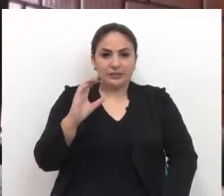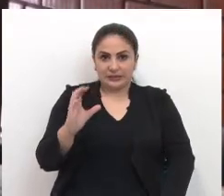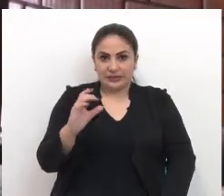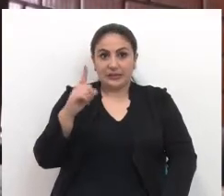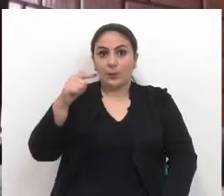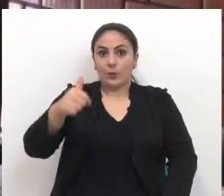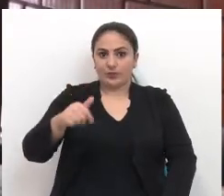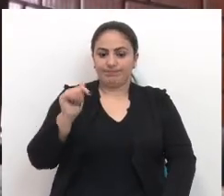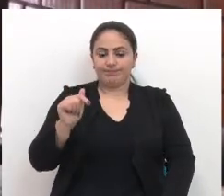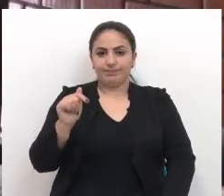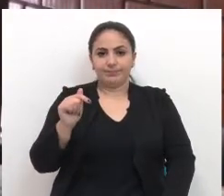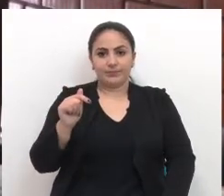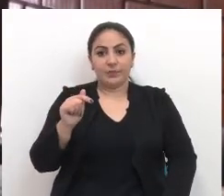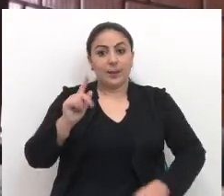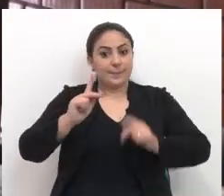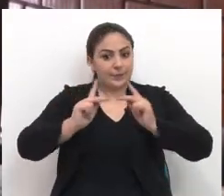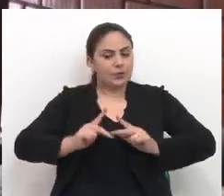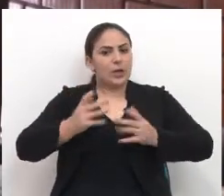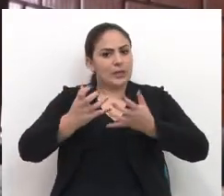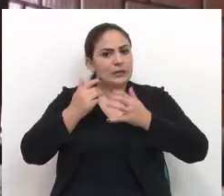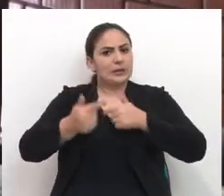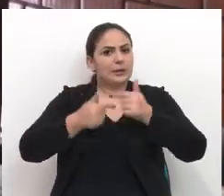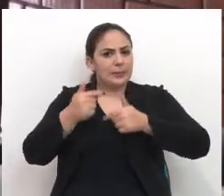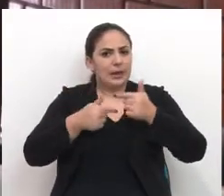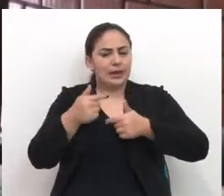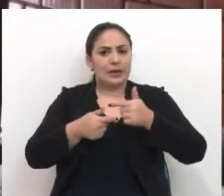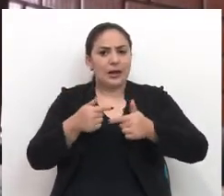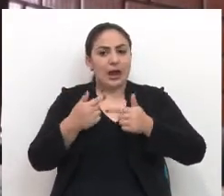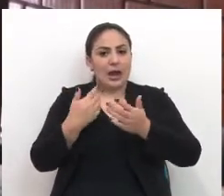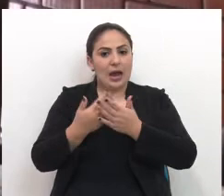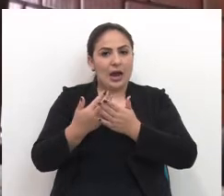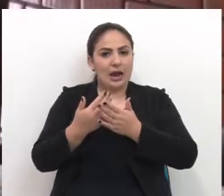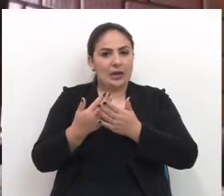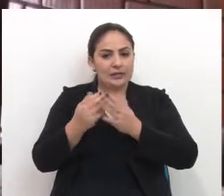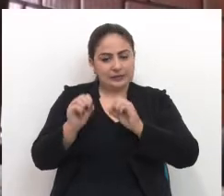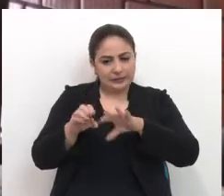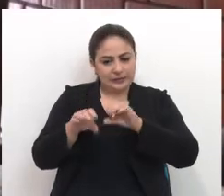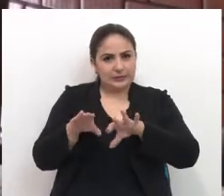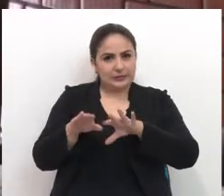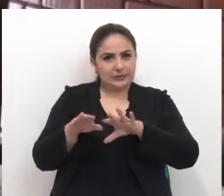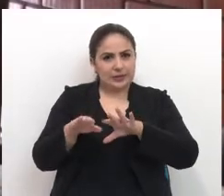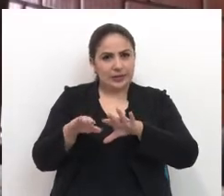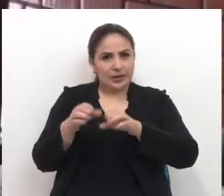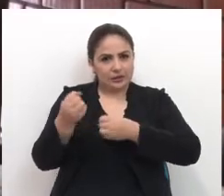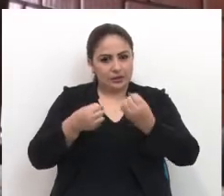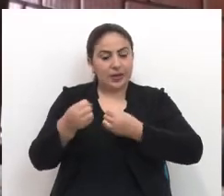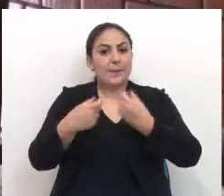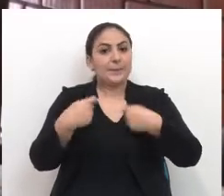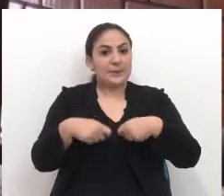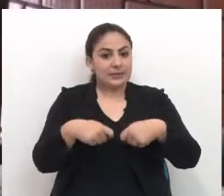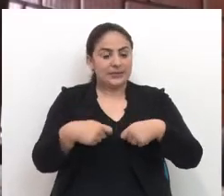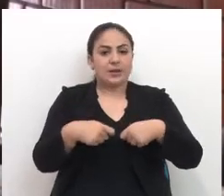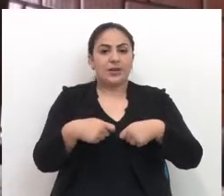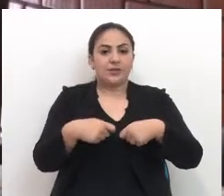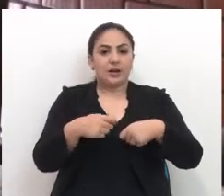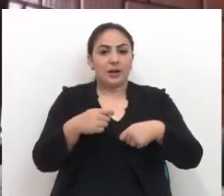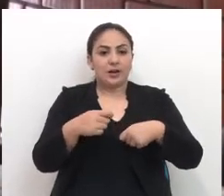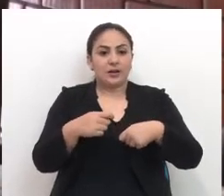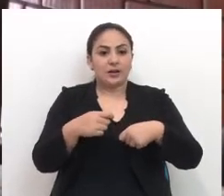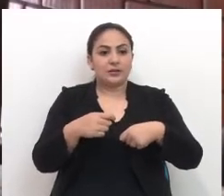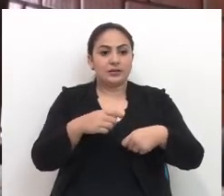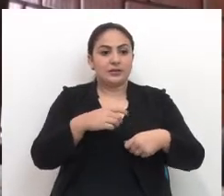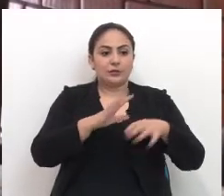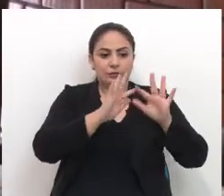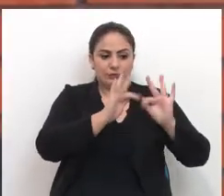CFCs. Então, as pessoas queriam trabalhar com a autoescola, CFC, aí tinha que deixar